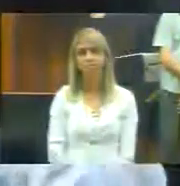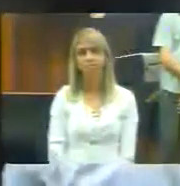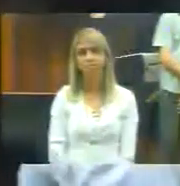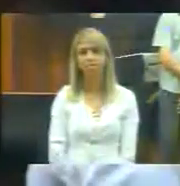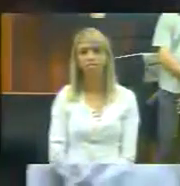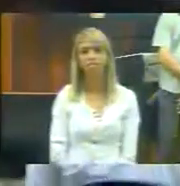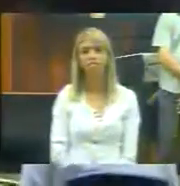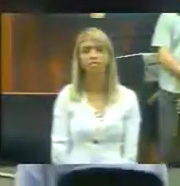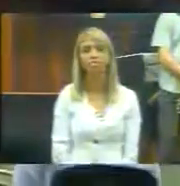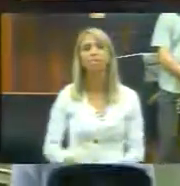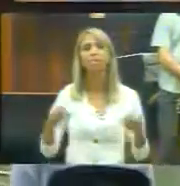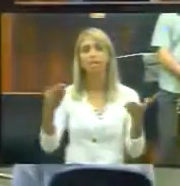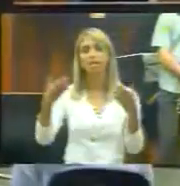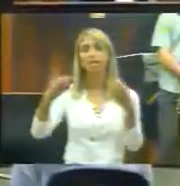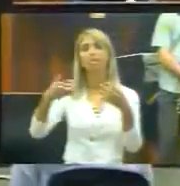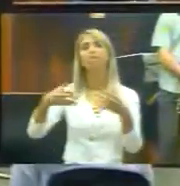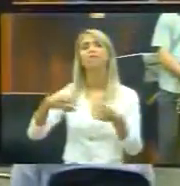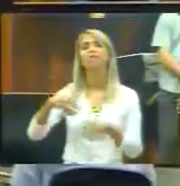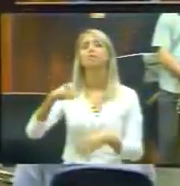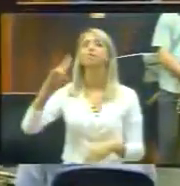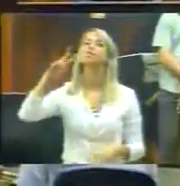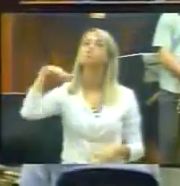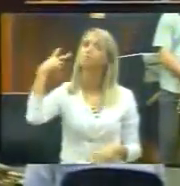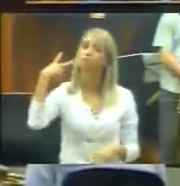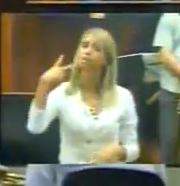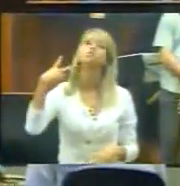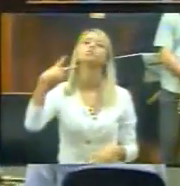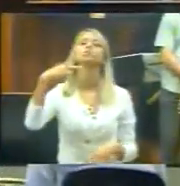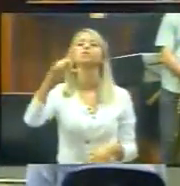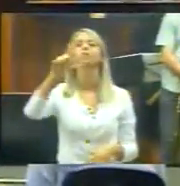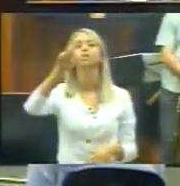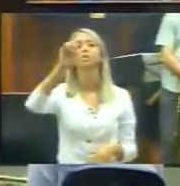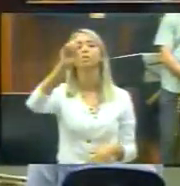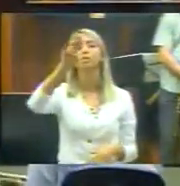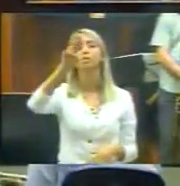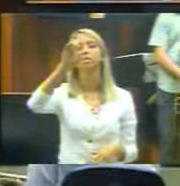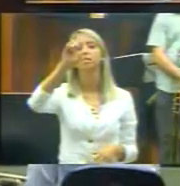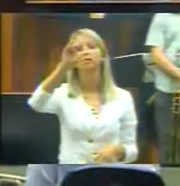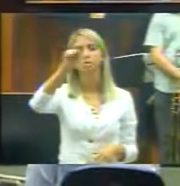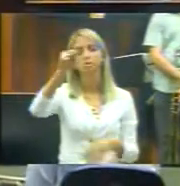com a palavra nosso nobre vereador Luiz Patrick.